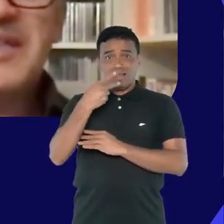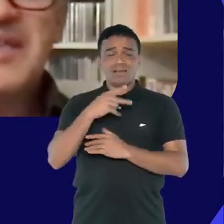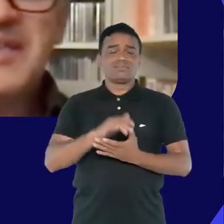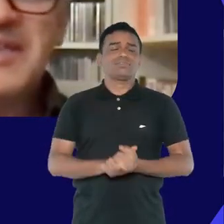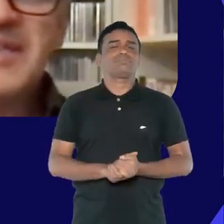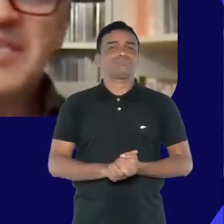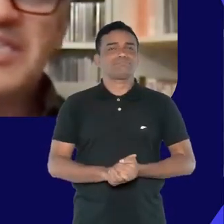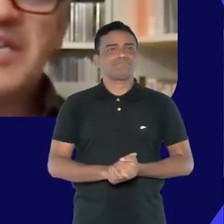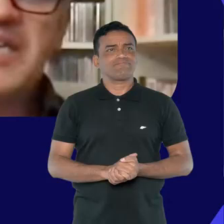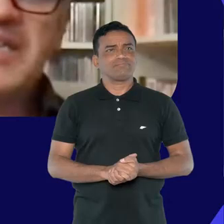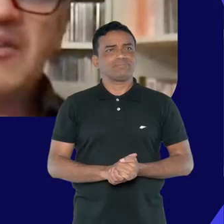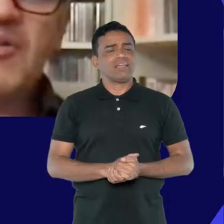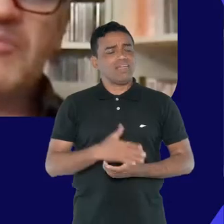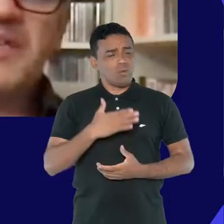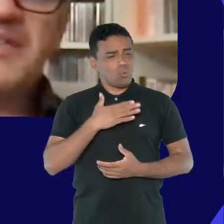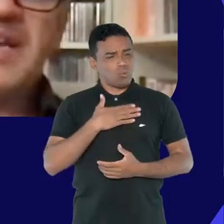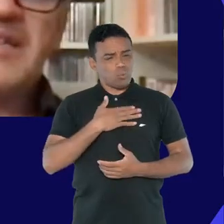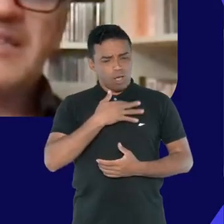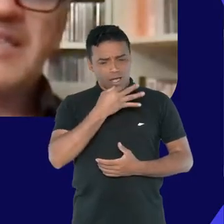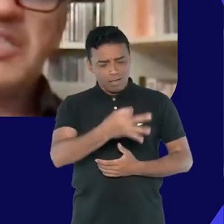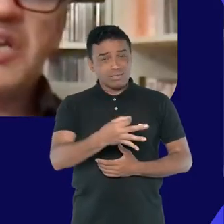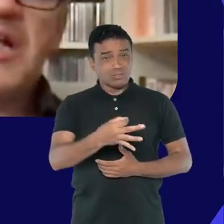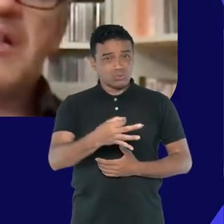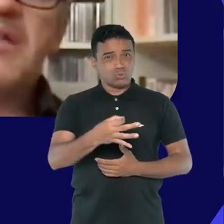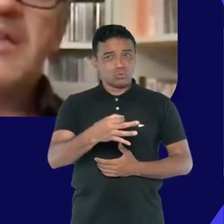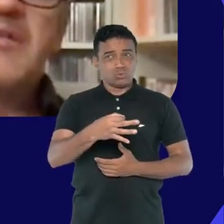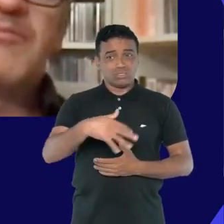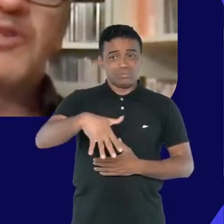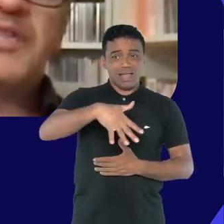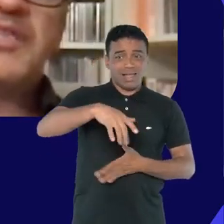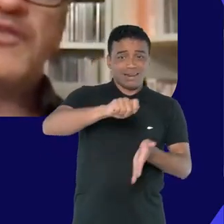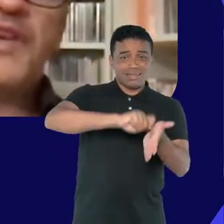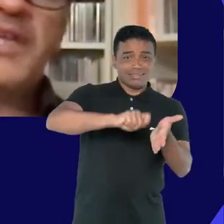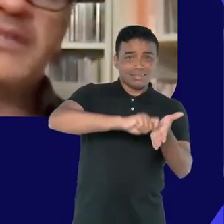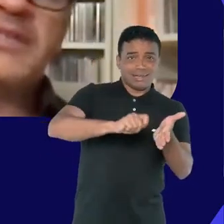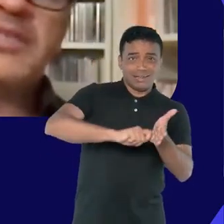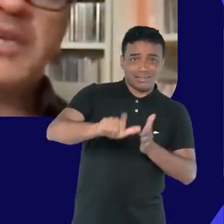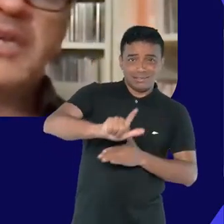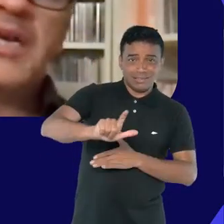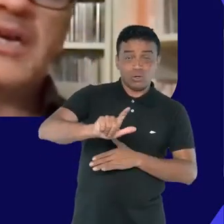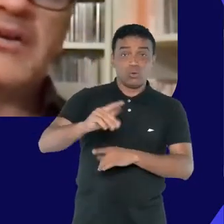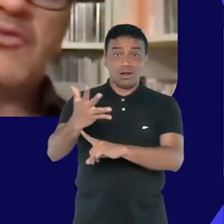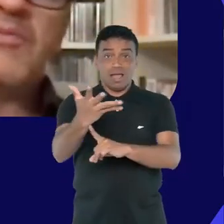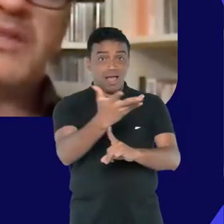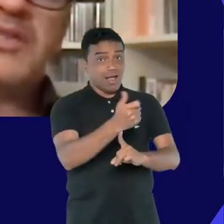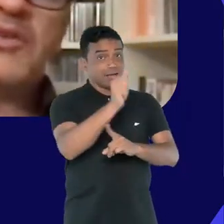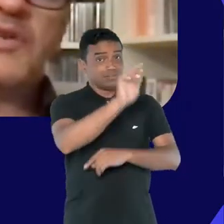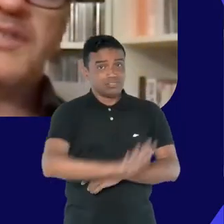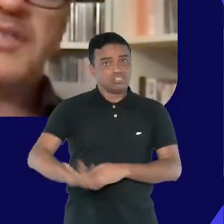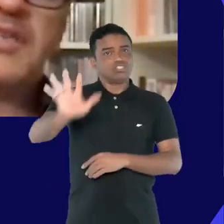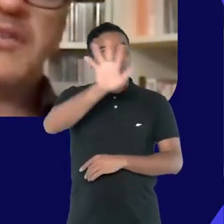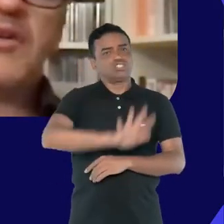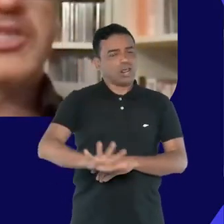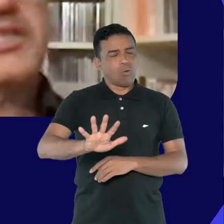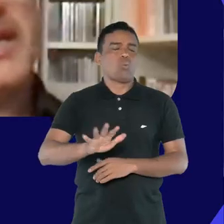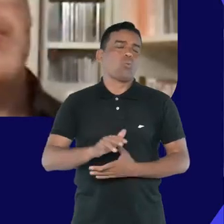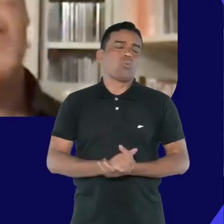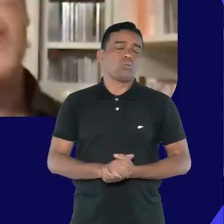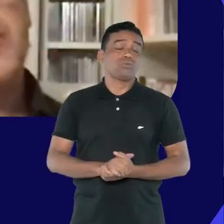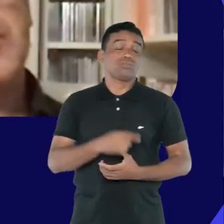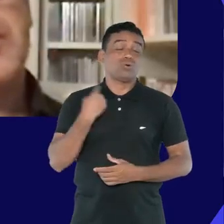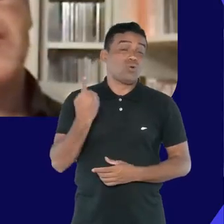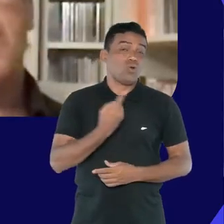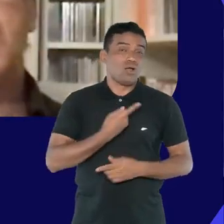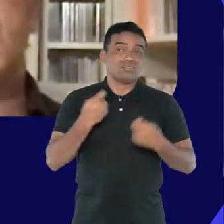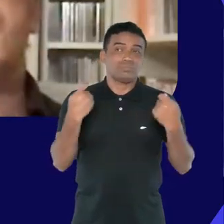Eu sinto que na escrita, como nas artes em geral, muitas vezes uma das coisas que nós